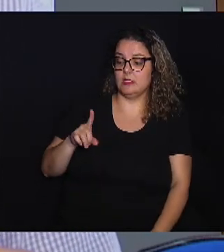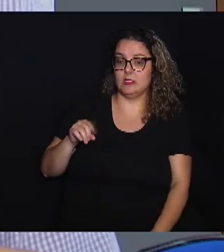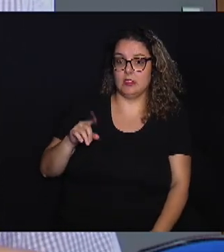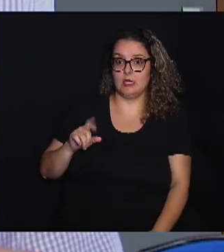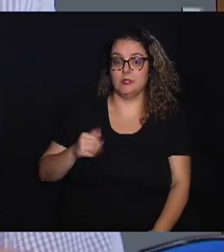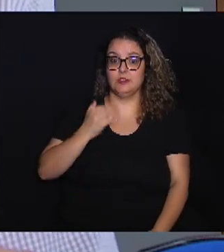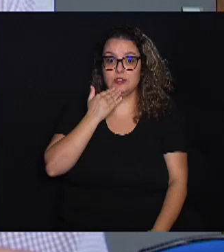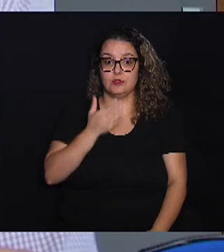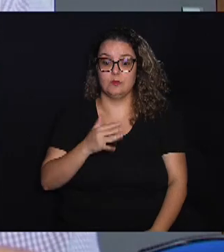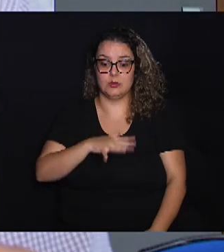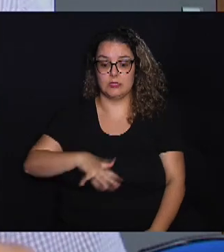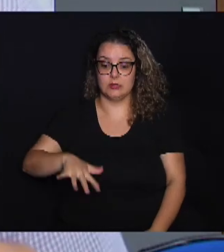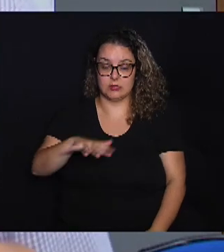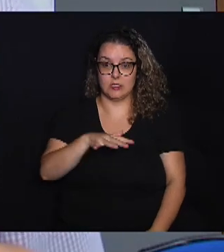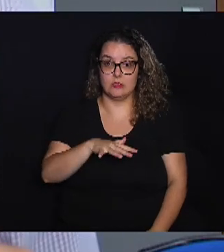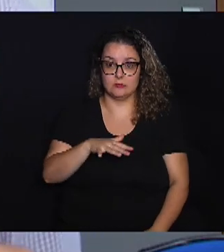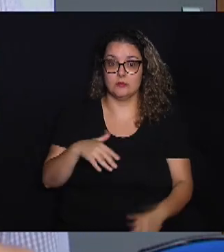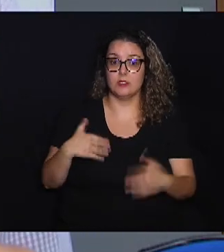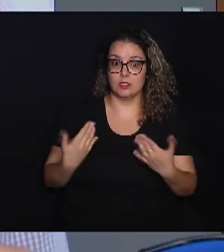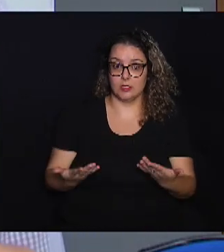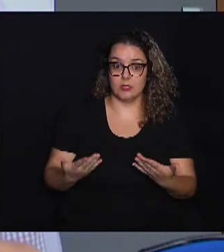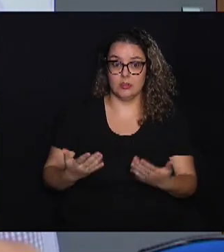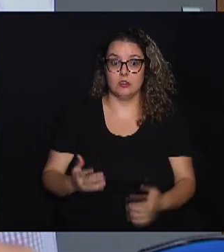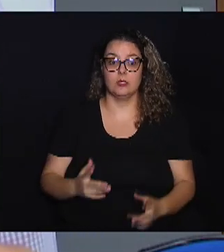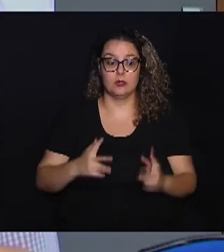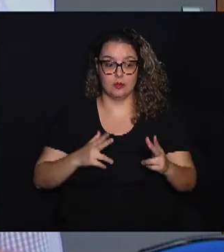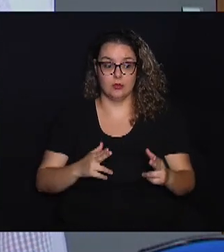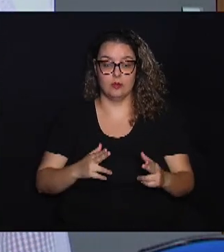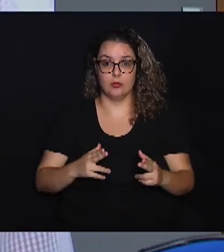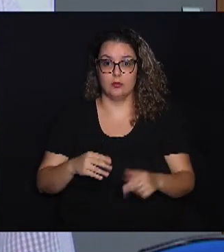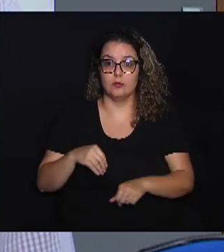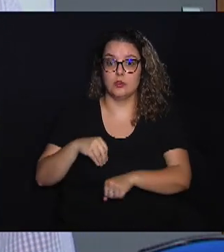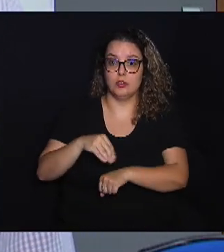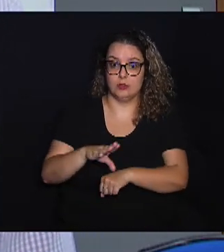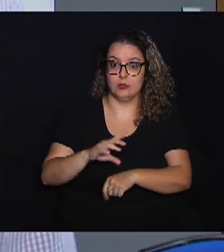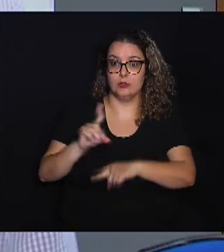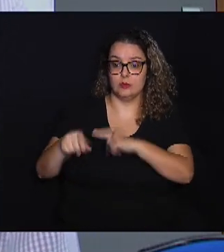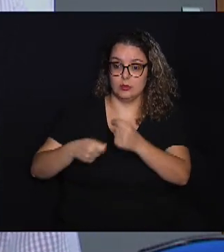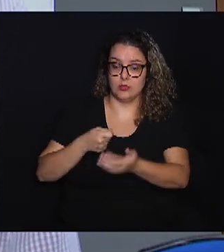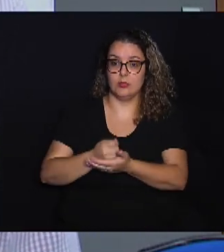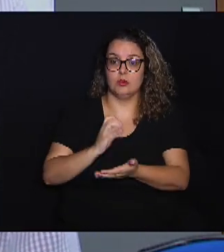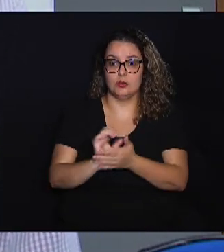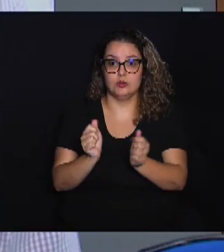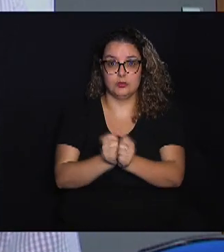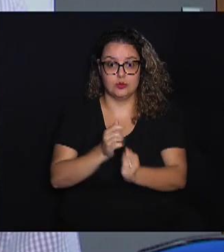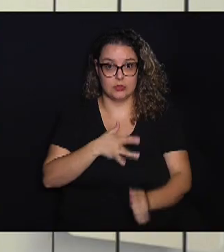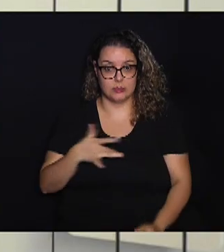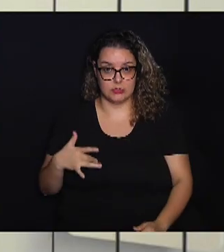nesta área, e é assim que se dá a indicação da emenda junto à saúde.